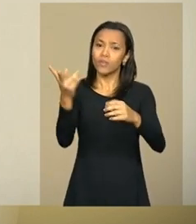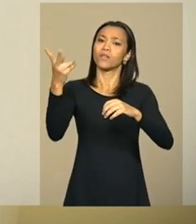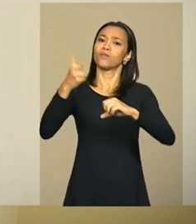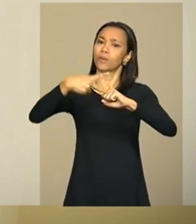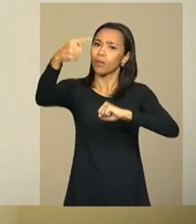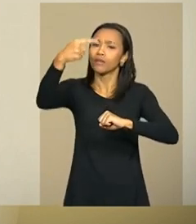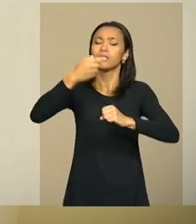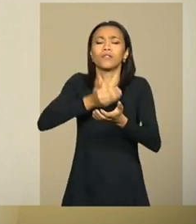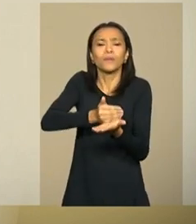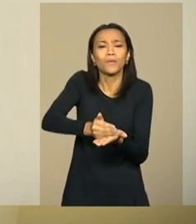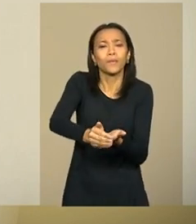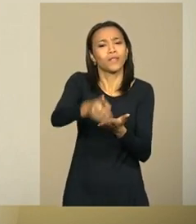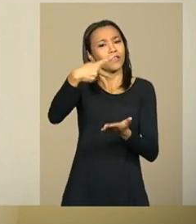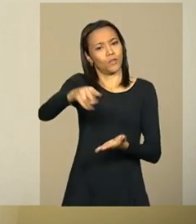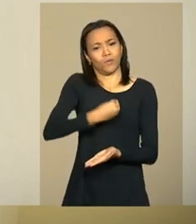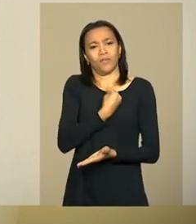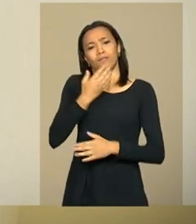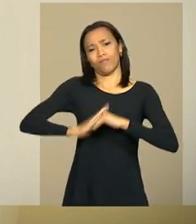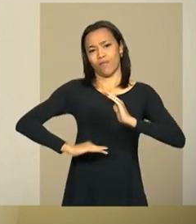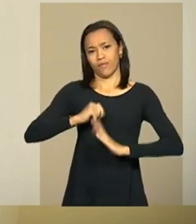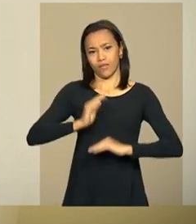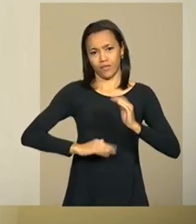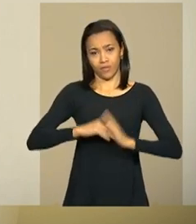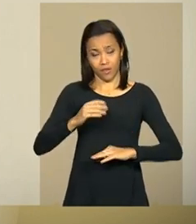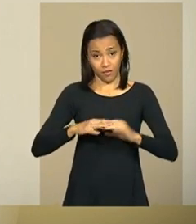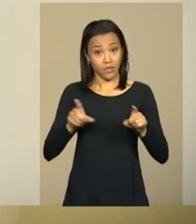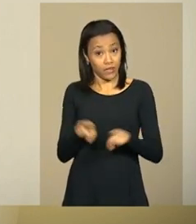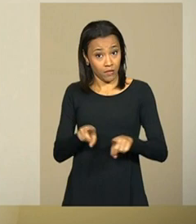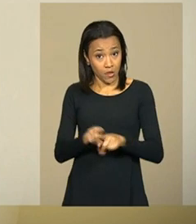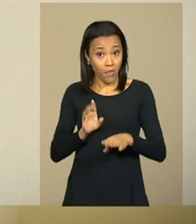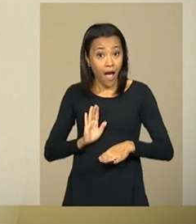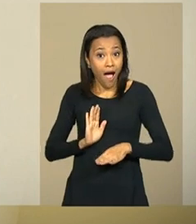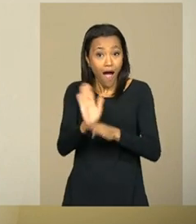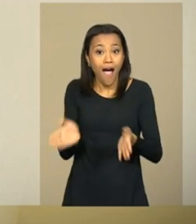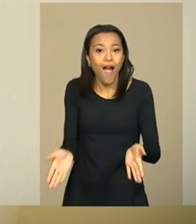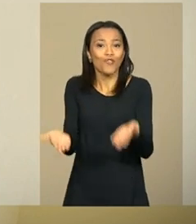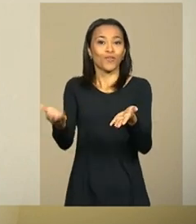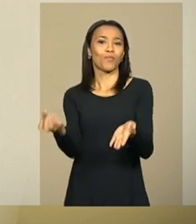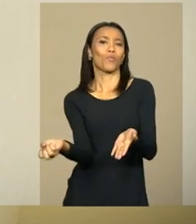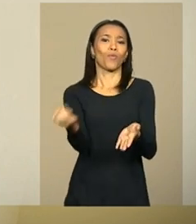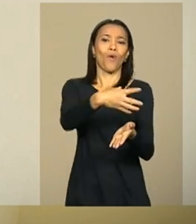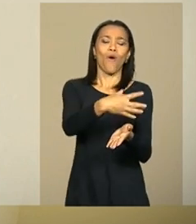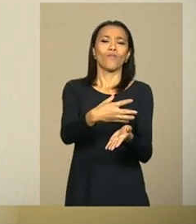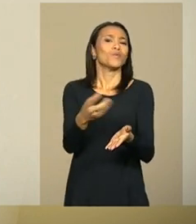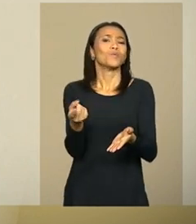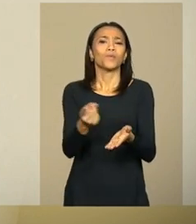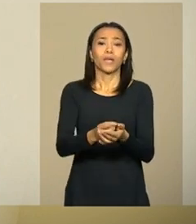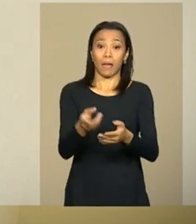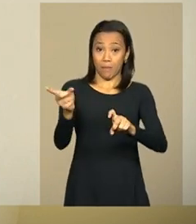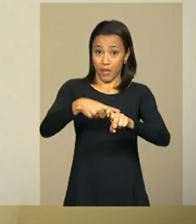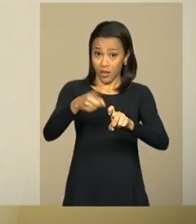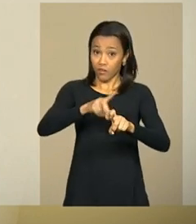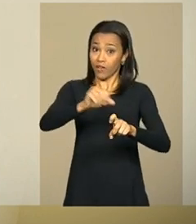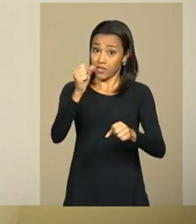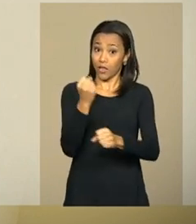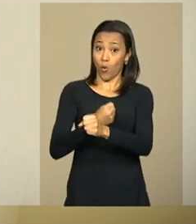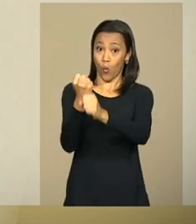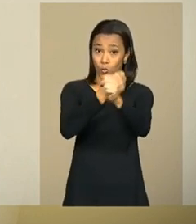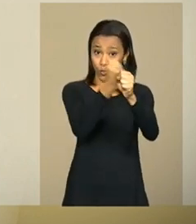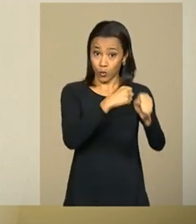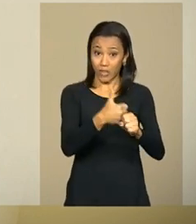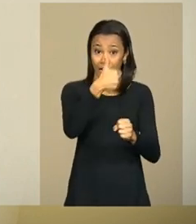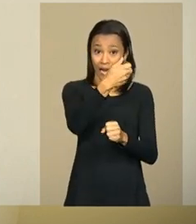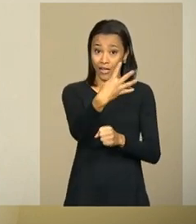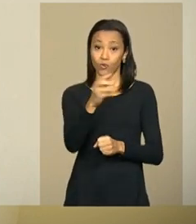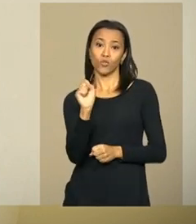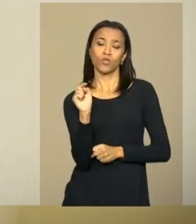e começa a sua vida profissional e para contribuir com a formação de novos médicos serão construídos 14 novos